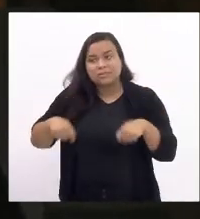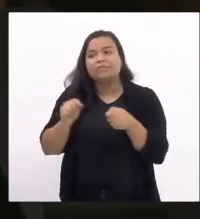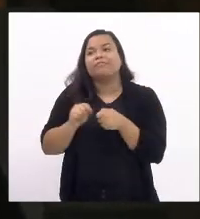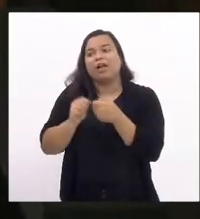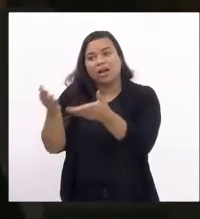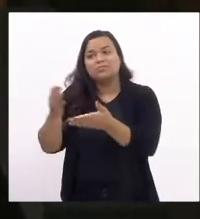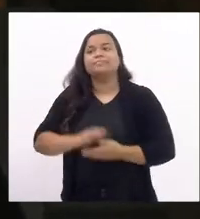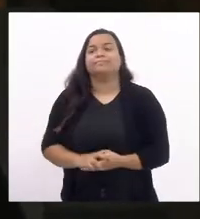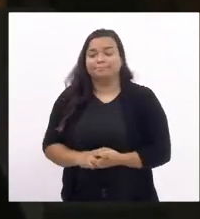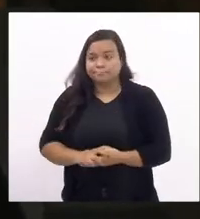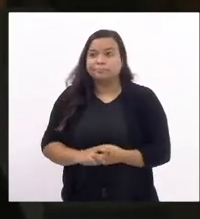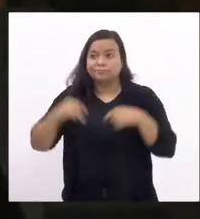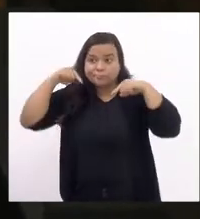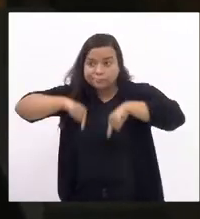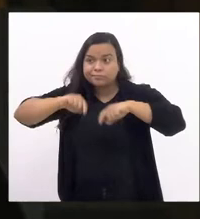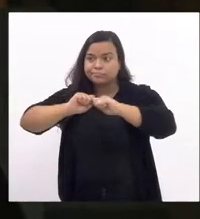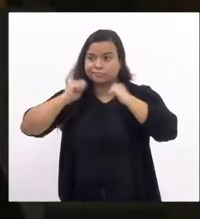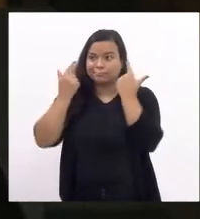E esta casa,